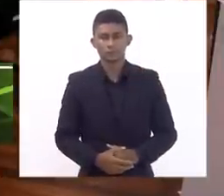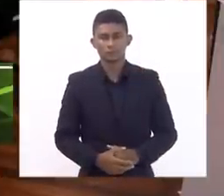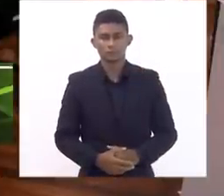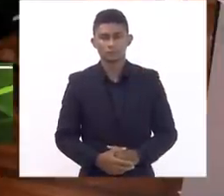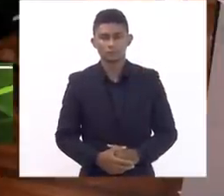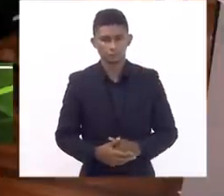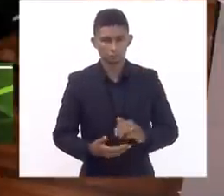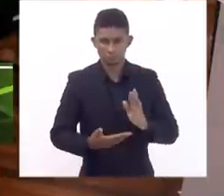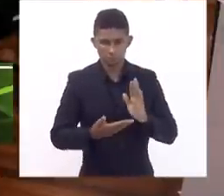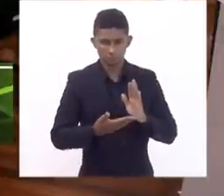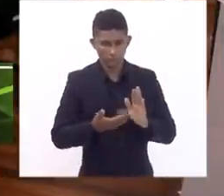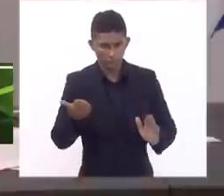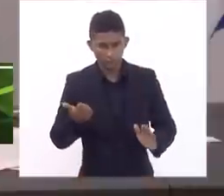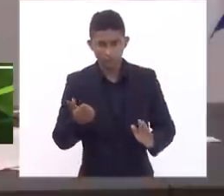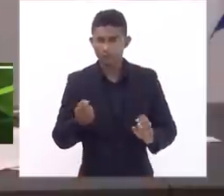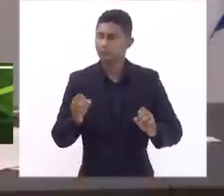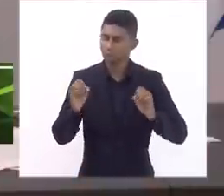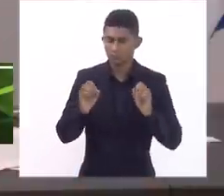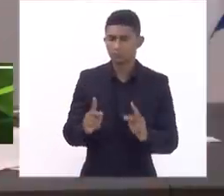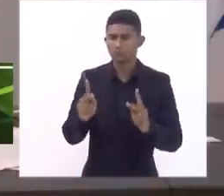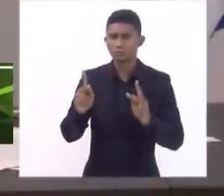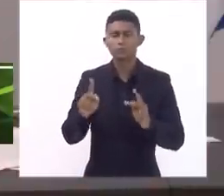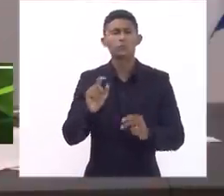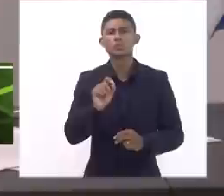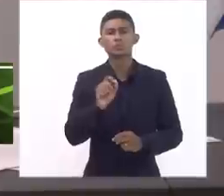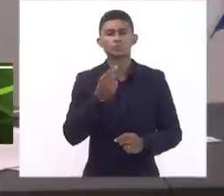Ok. Esse aí é uma carta.